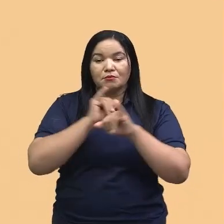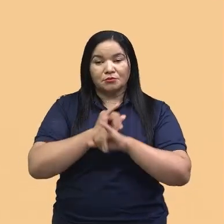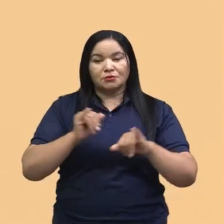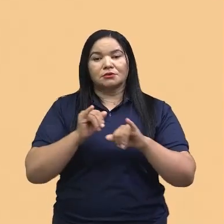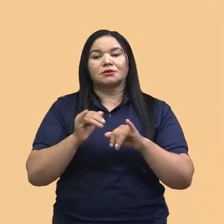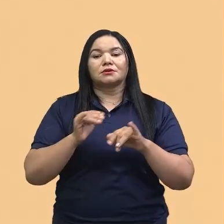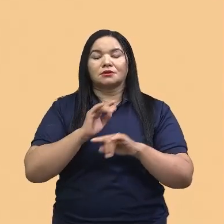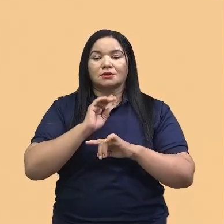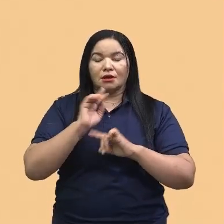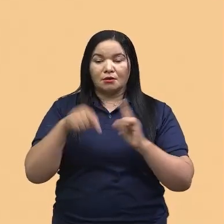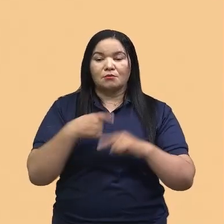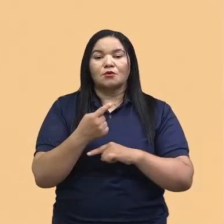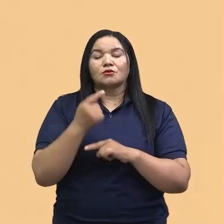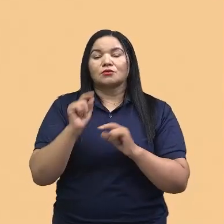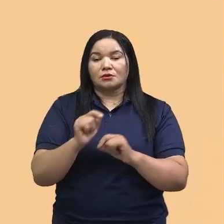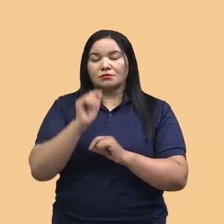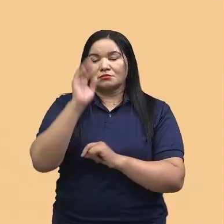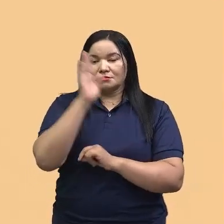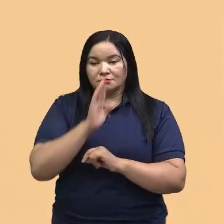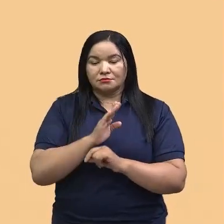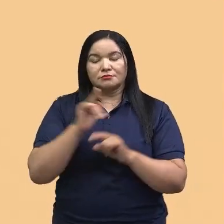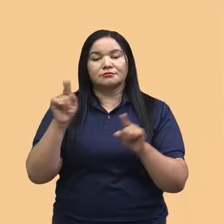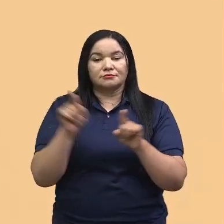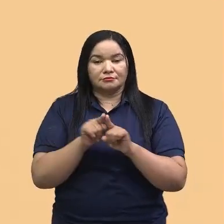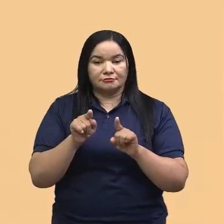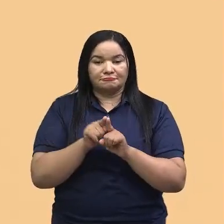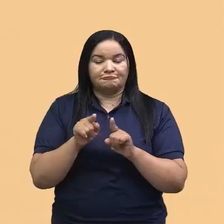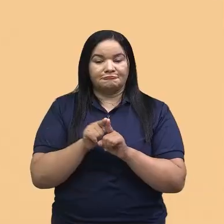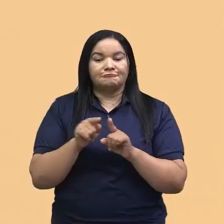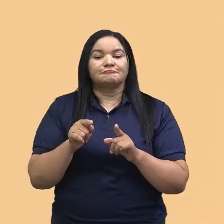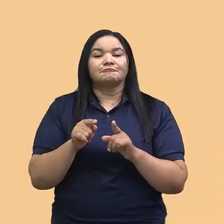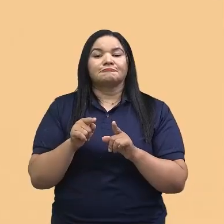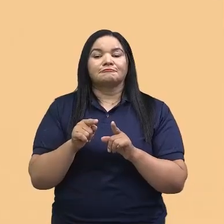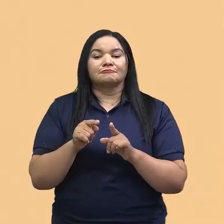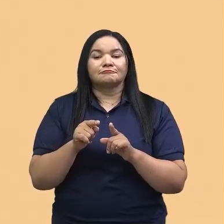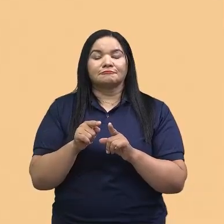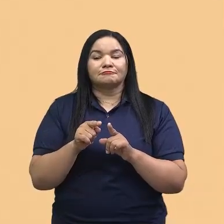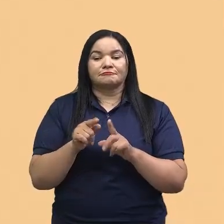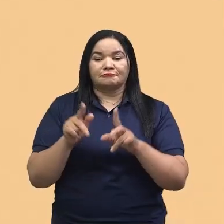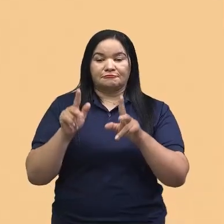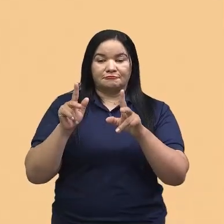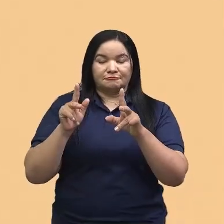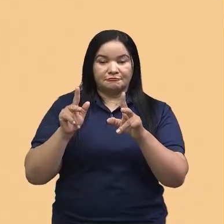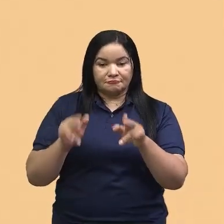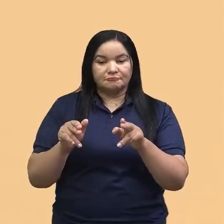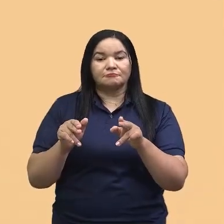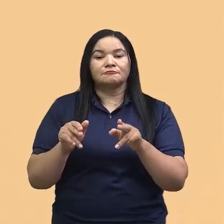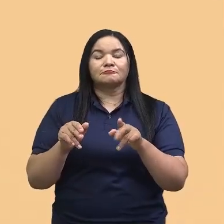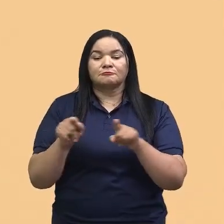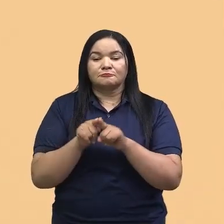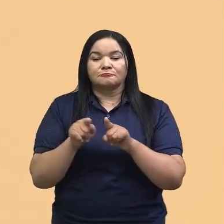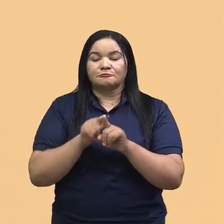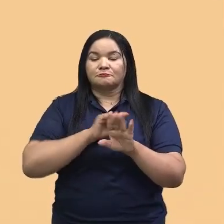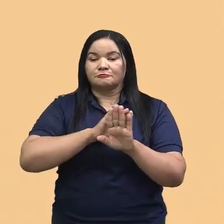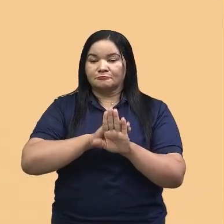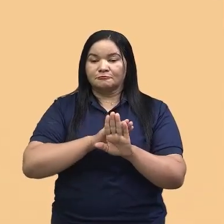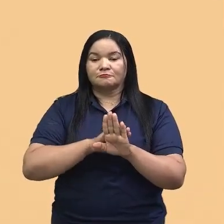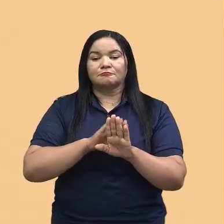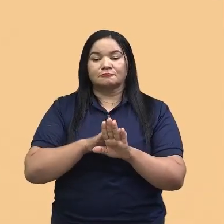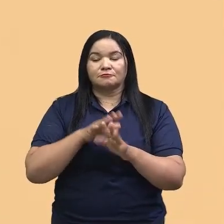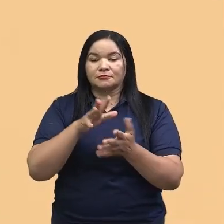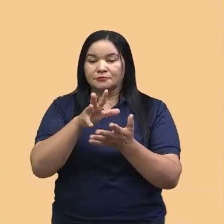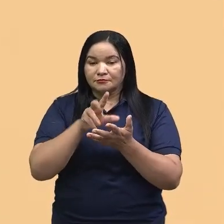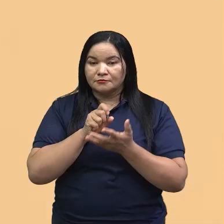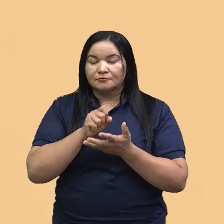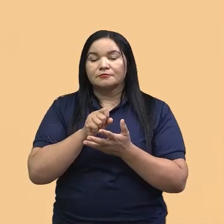vai viver também, né, vai caminhar conjuntamente com essas ideologias. E